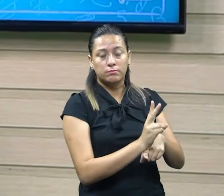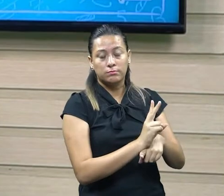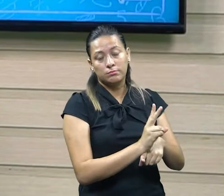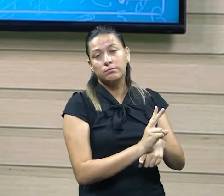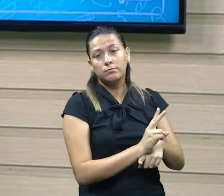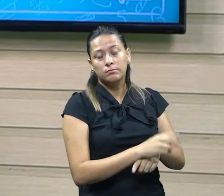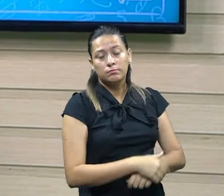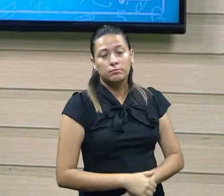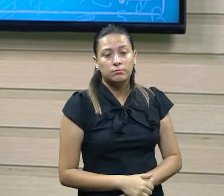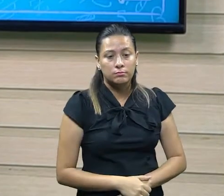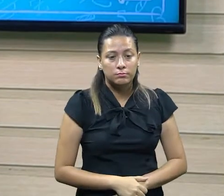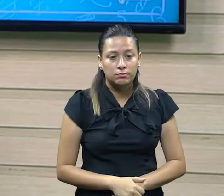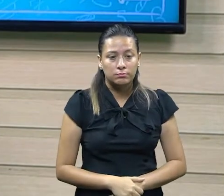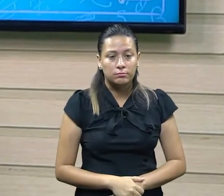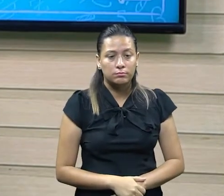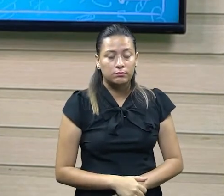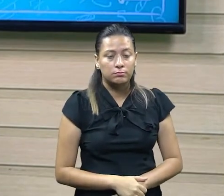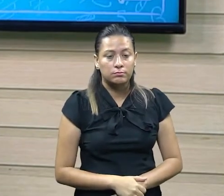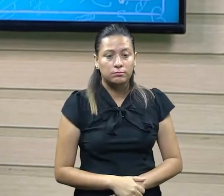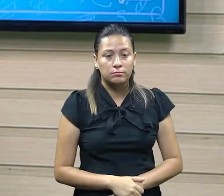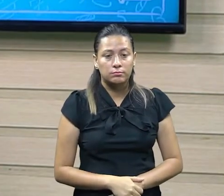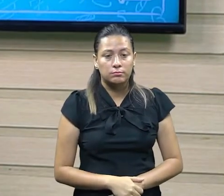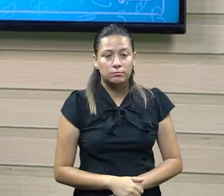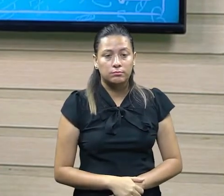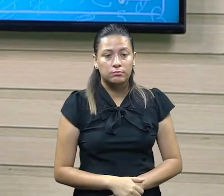inspeção, e aí você